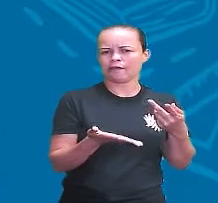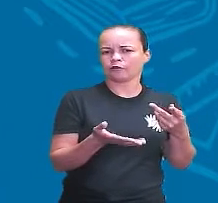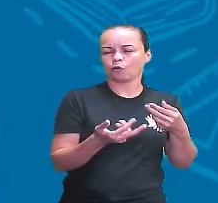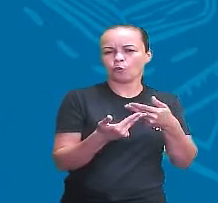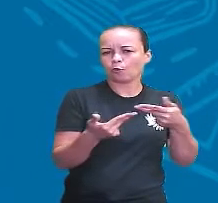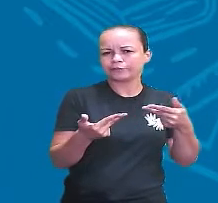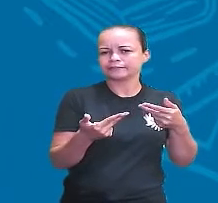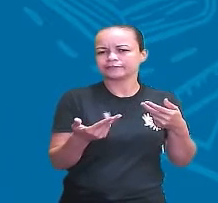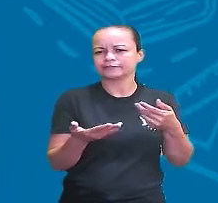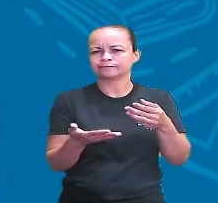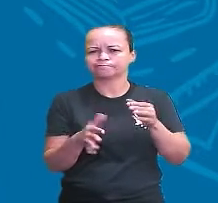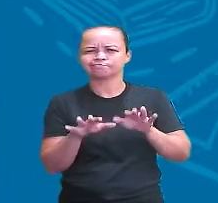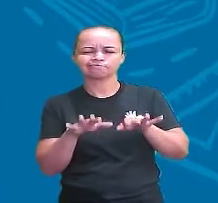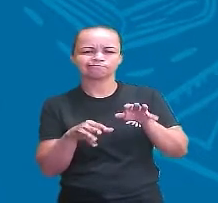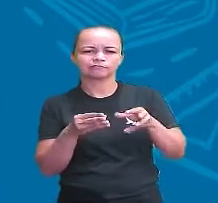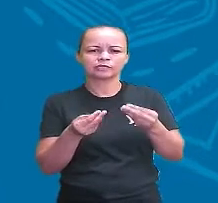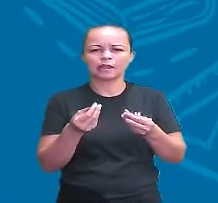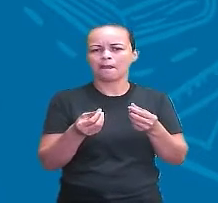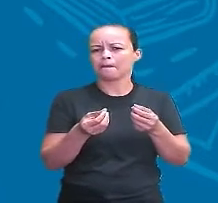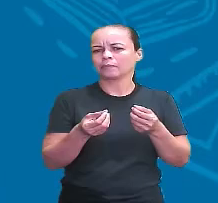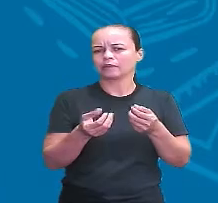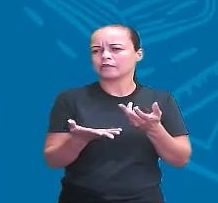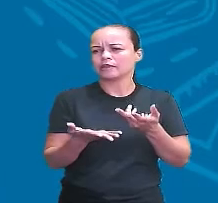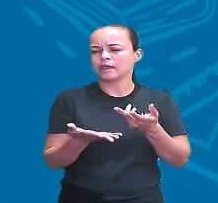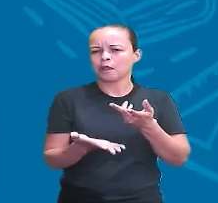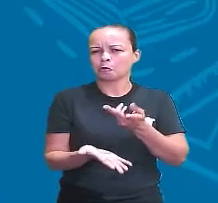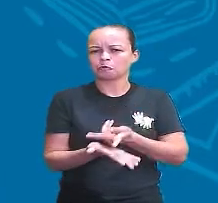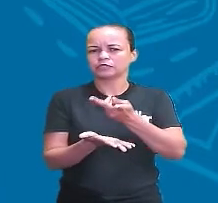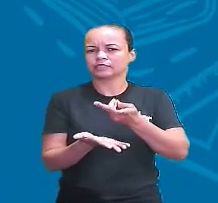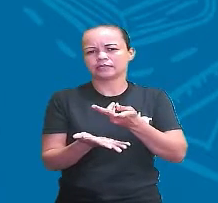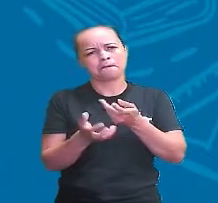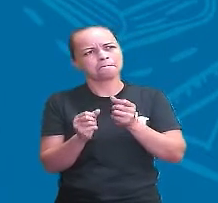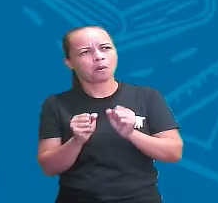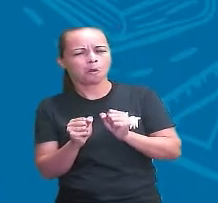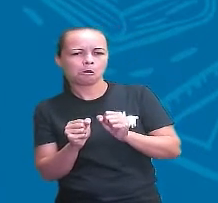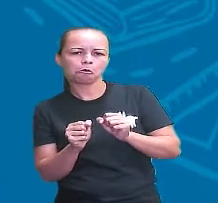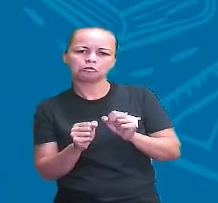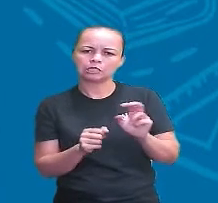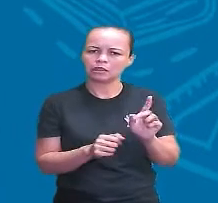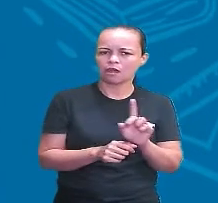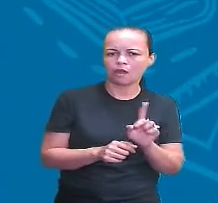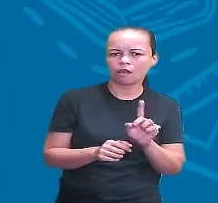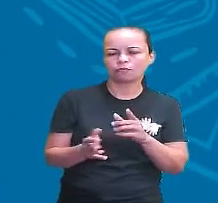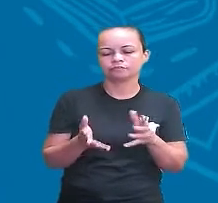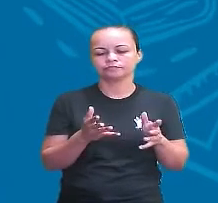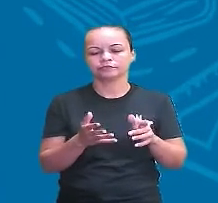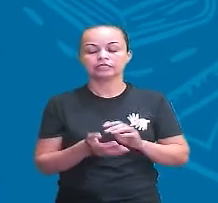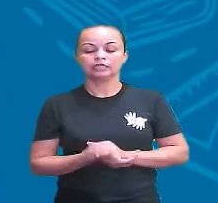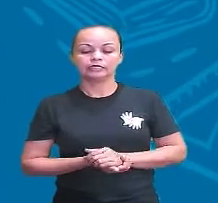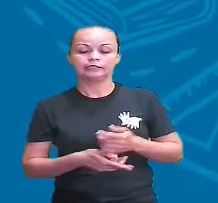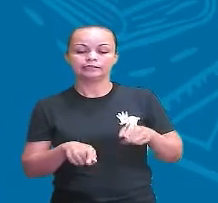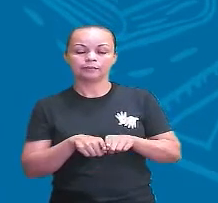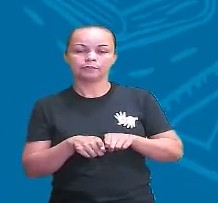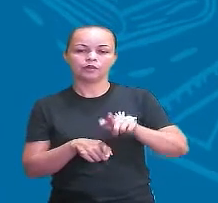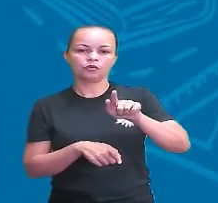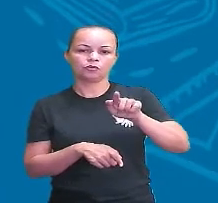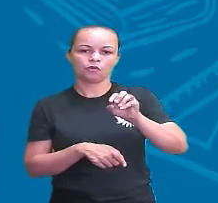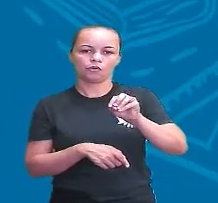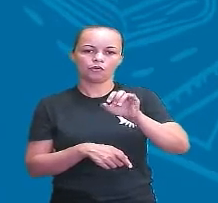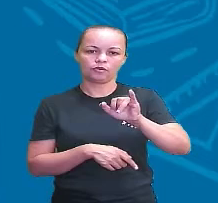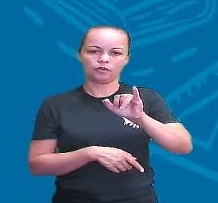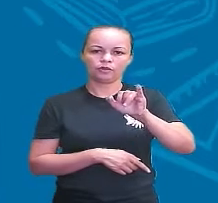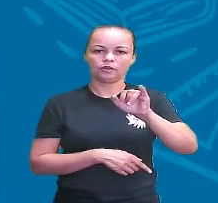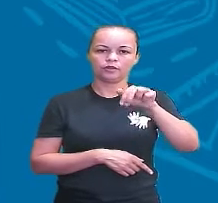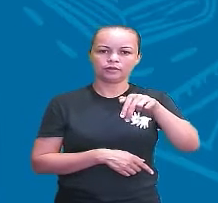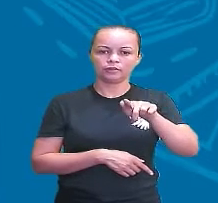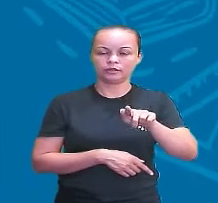tem planejamento, é algo que pode acontecer, incerteza. E o going to? O going to tem planejamento, a gente tem